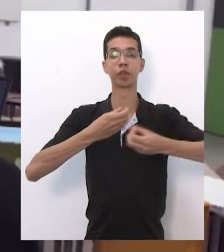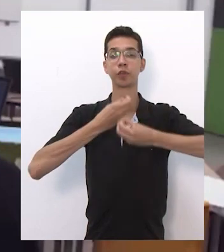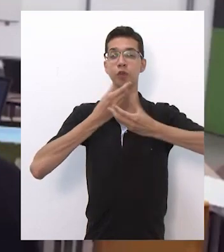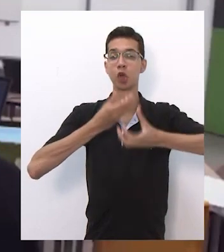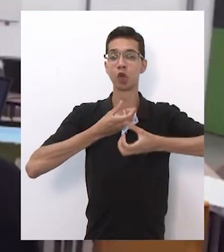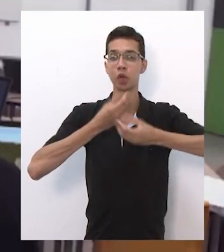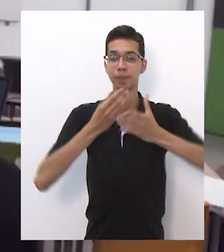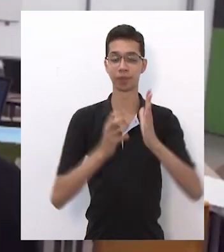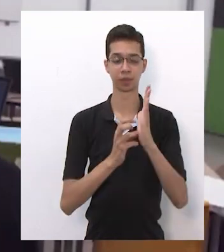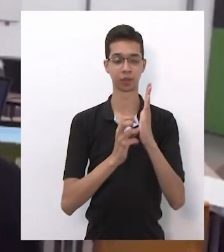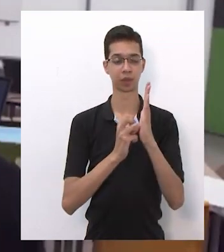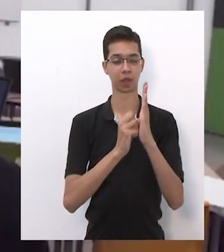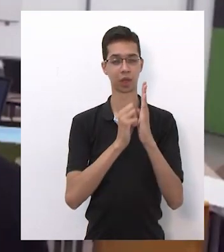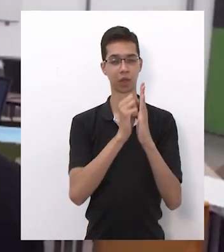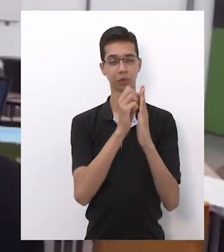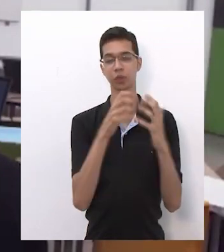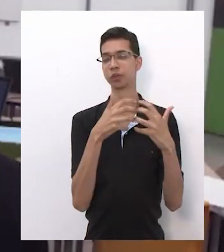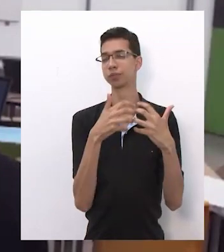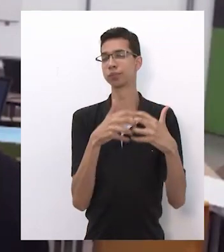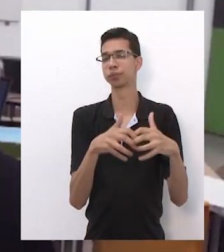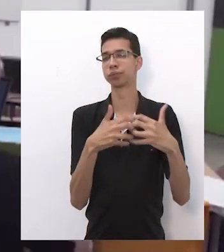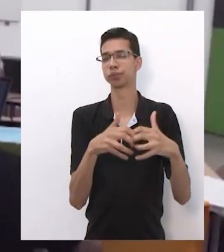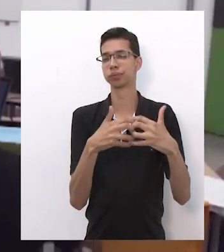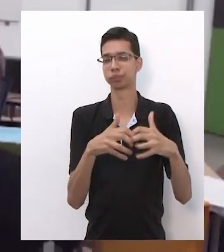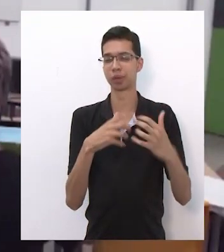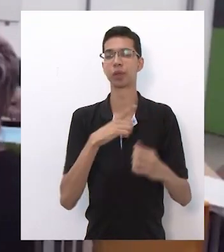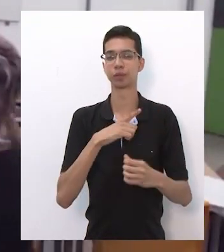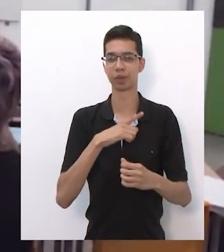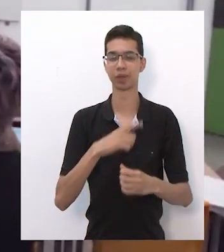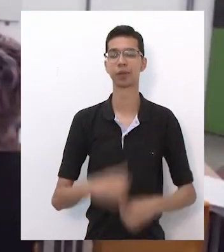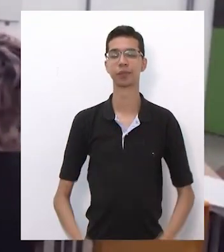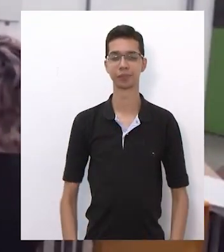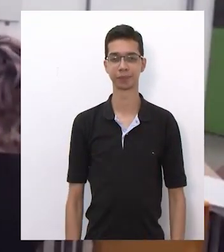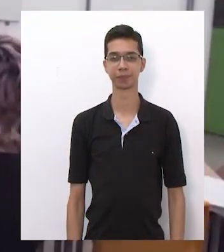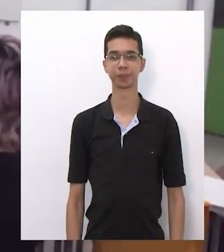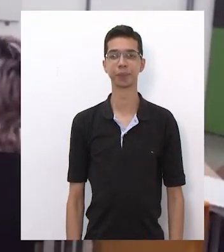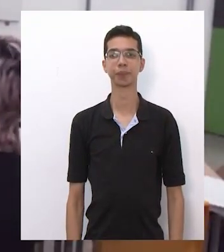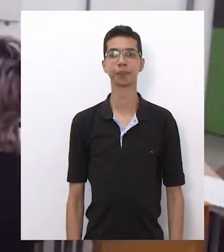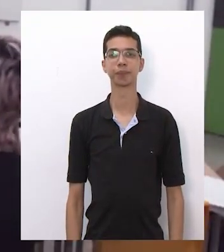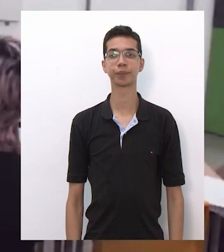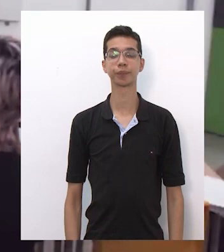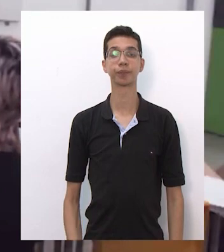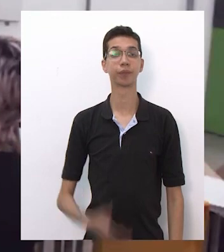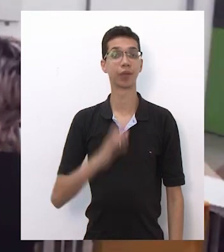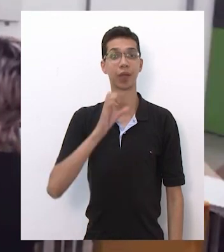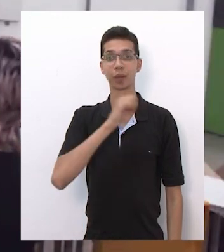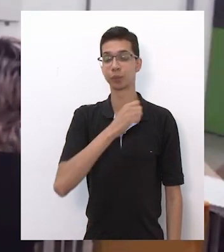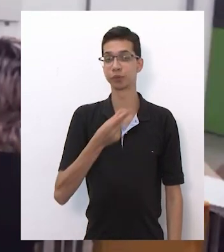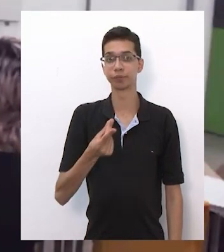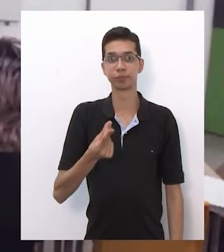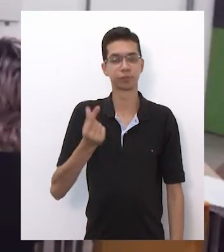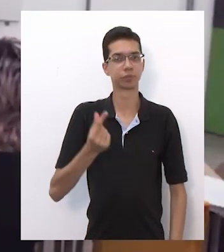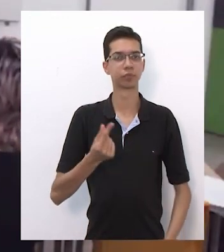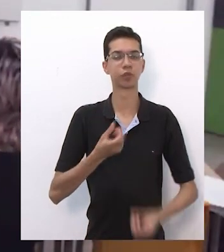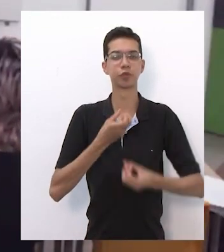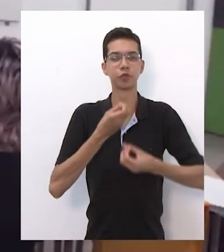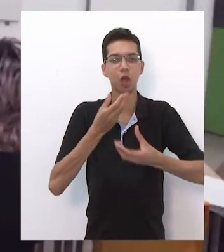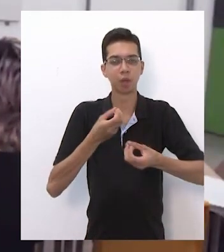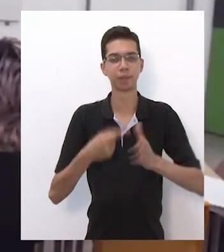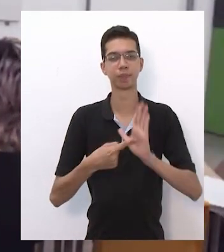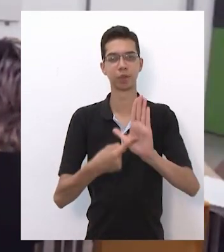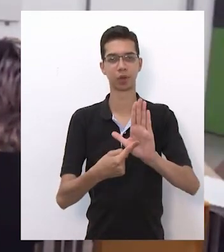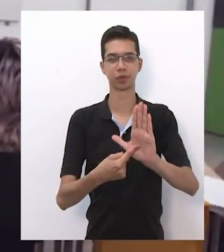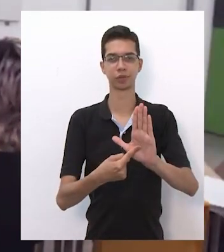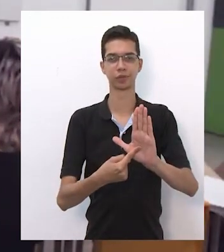que nós, ao longo dos anos, fornecemos, que ele vai captando, e aí, em alguns segundos, ele vai dar a informação que a gente pediu. Ou seja,